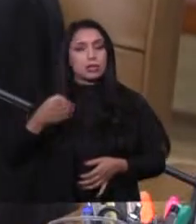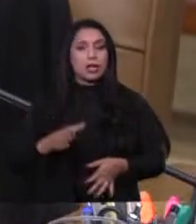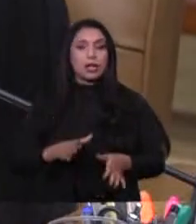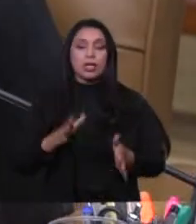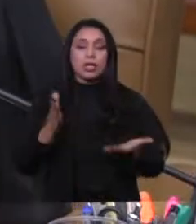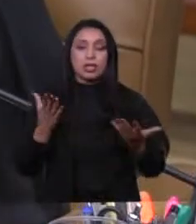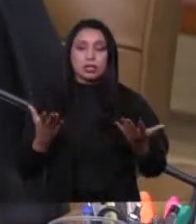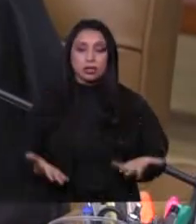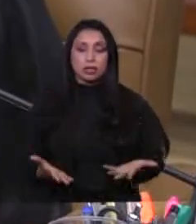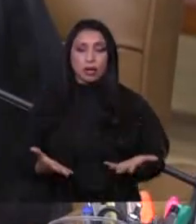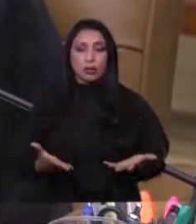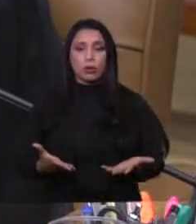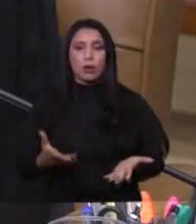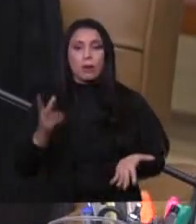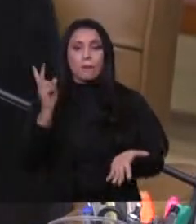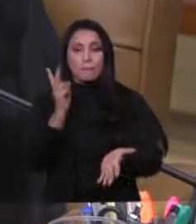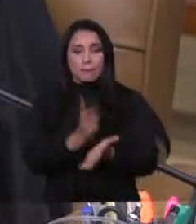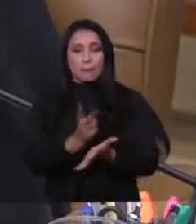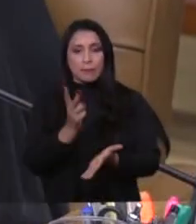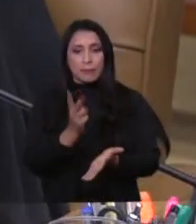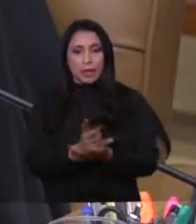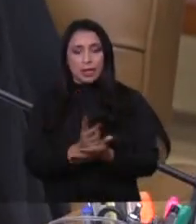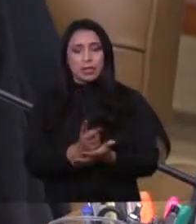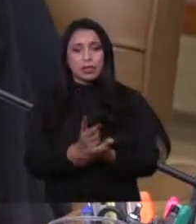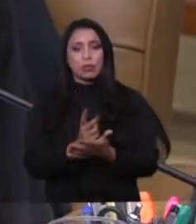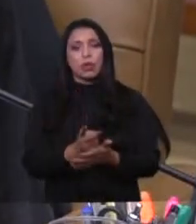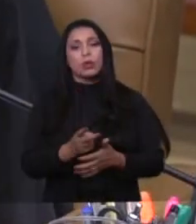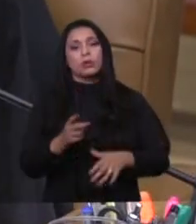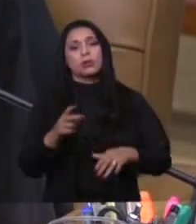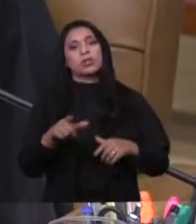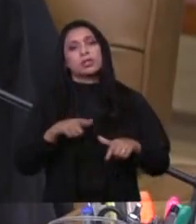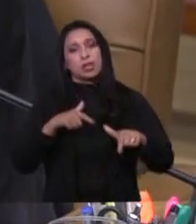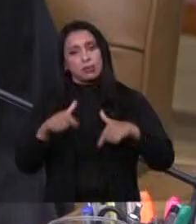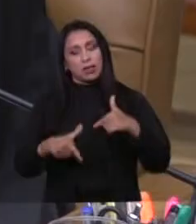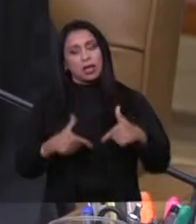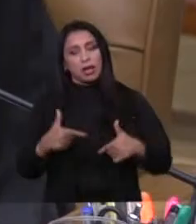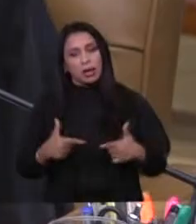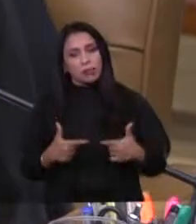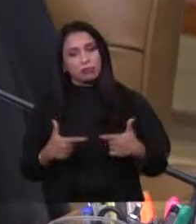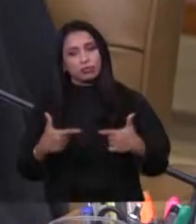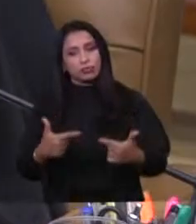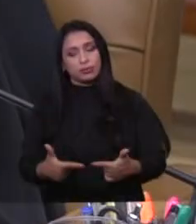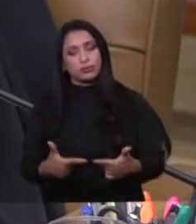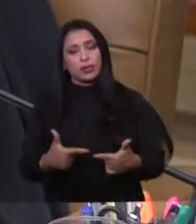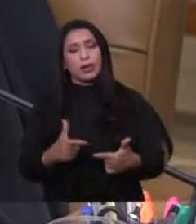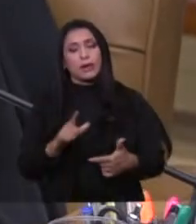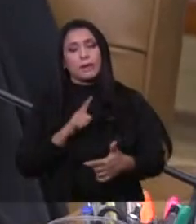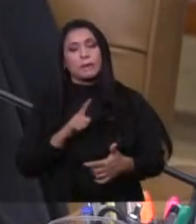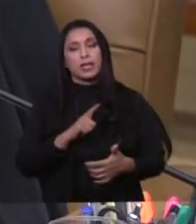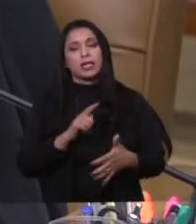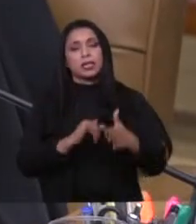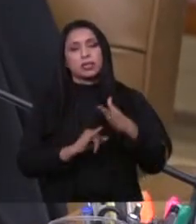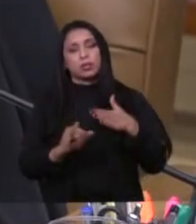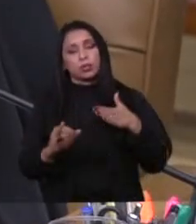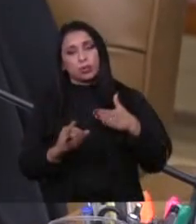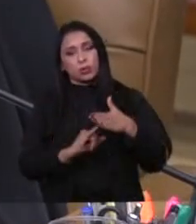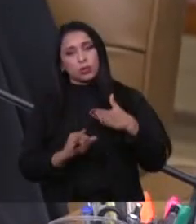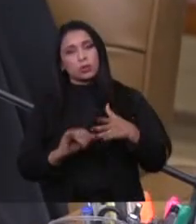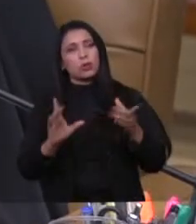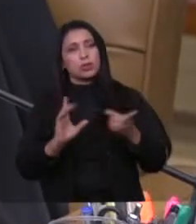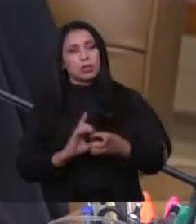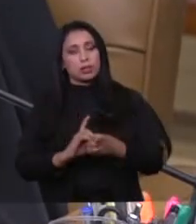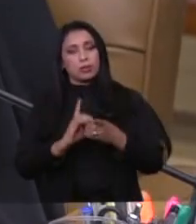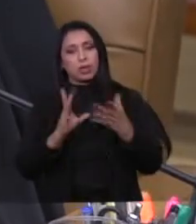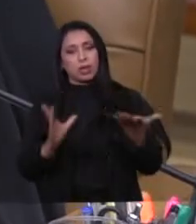que atuaram para inviabilizar o funcionamento das instituições